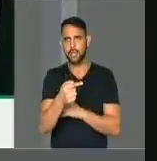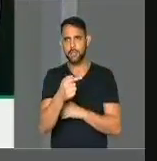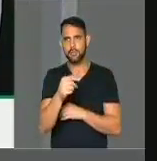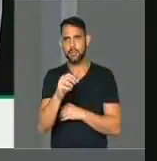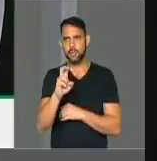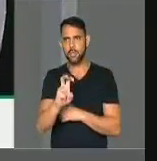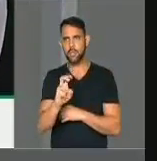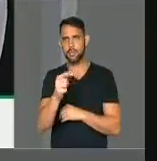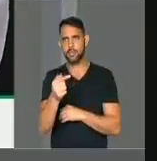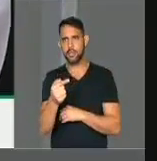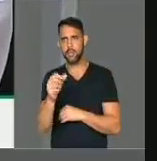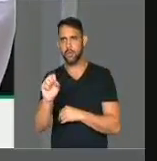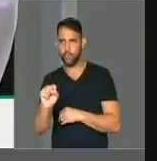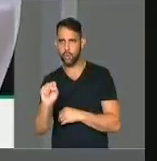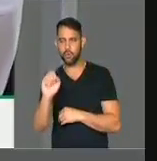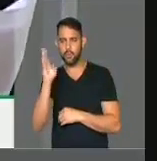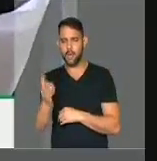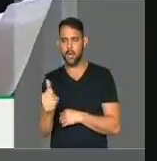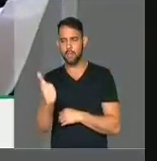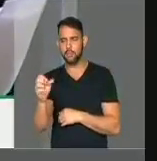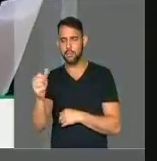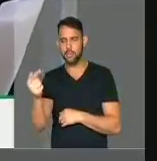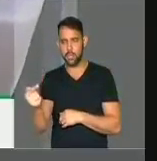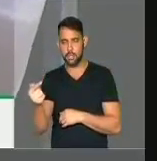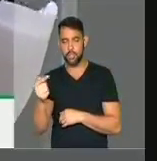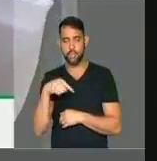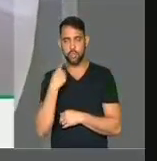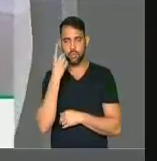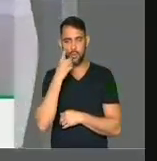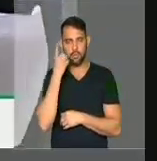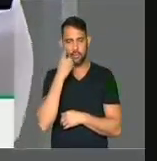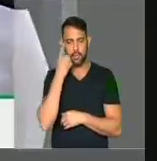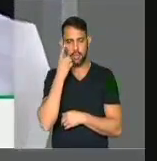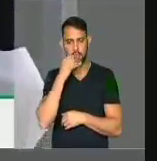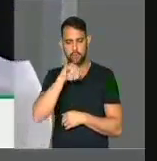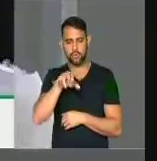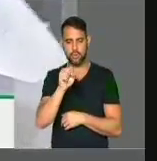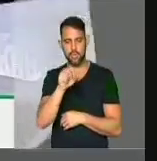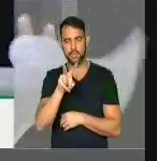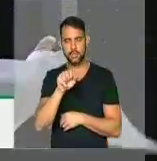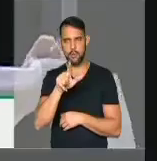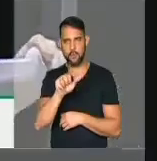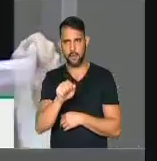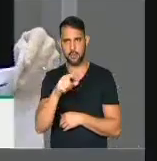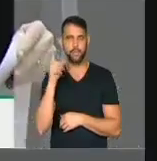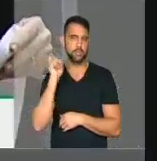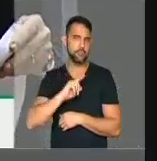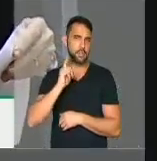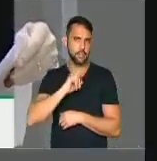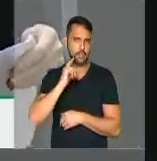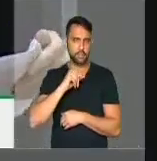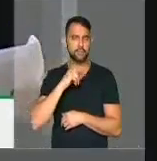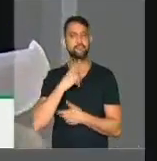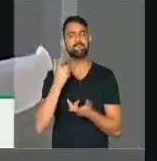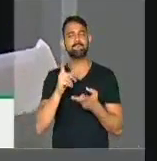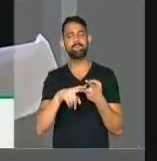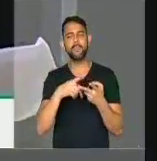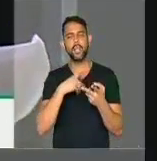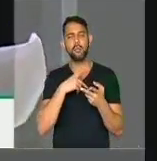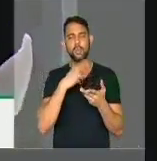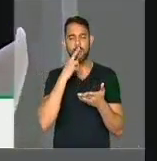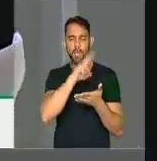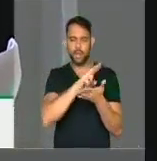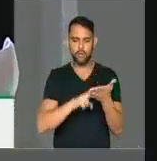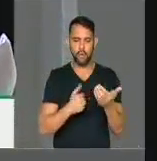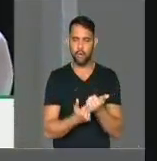de lei 7.578, já de 2017, do nobre deputado José Silva, de Minas Gerais Solidariedade,